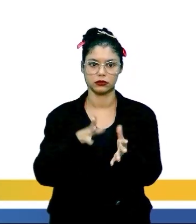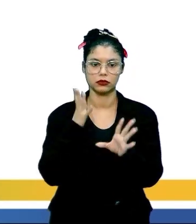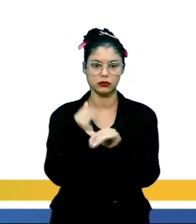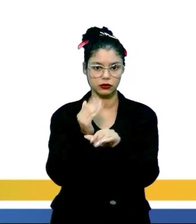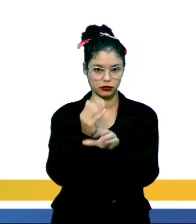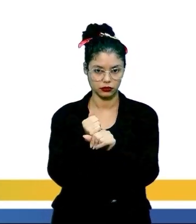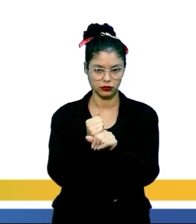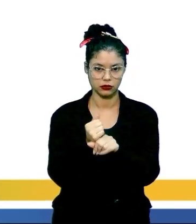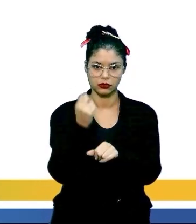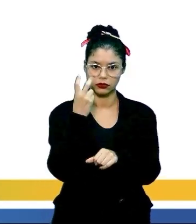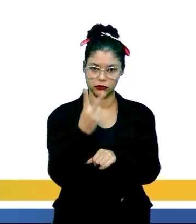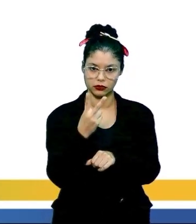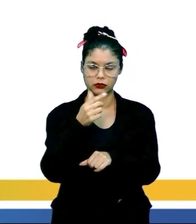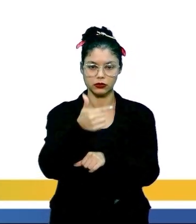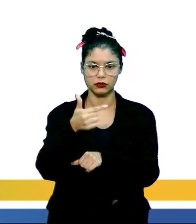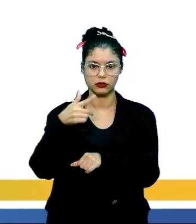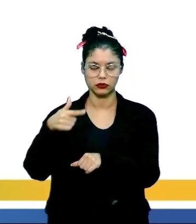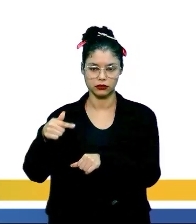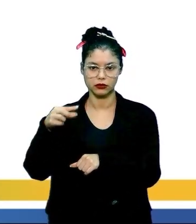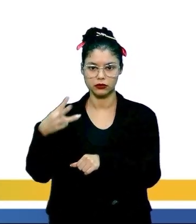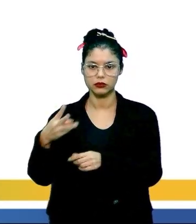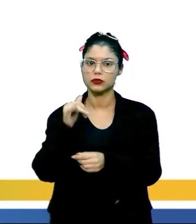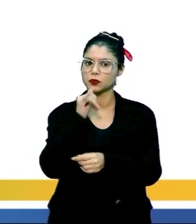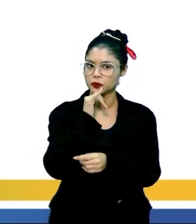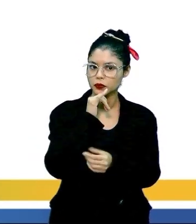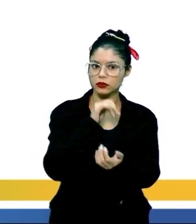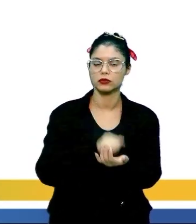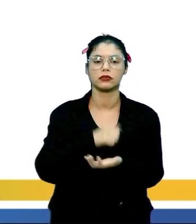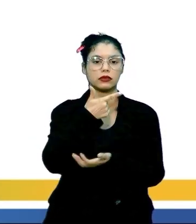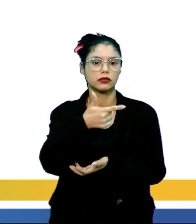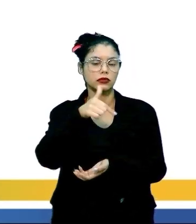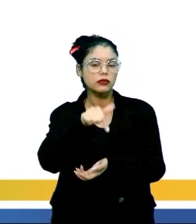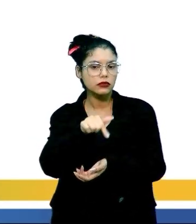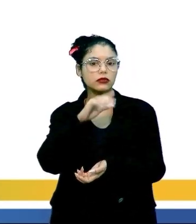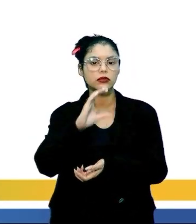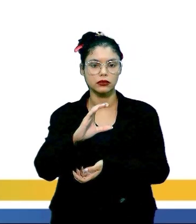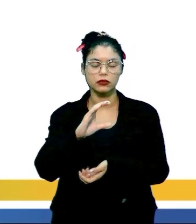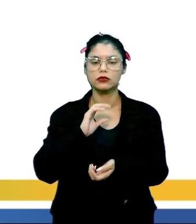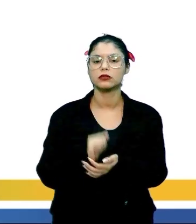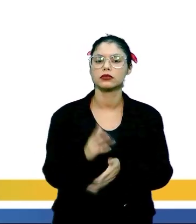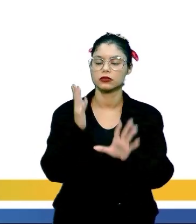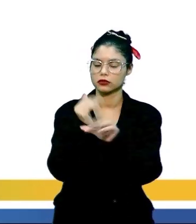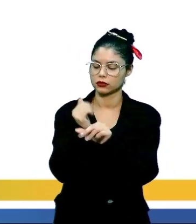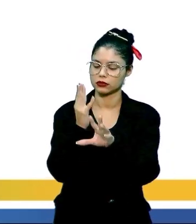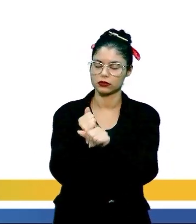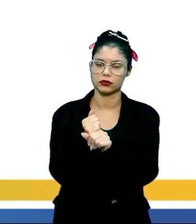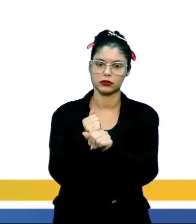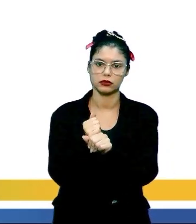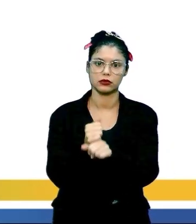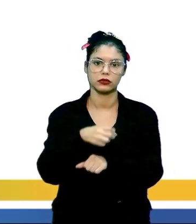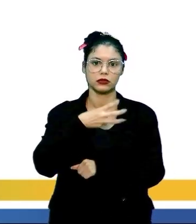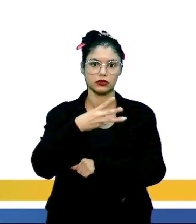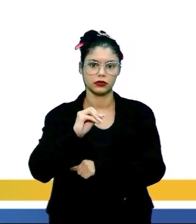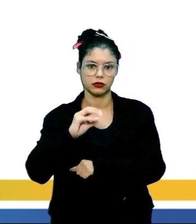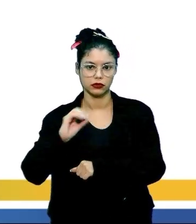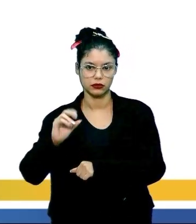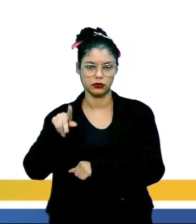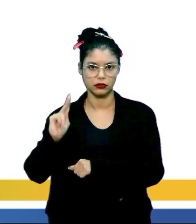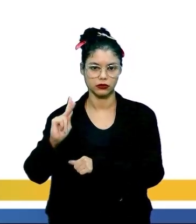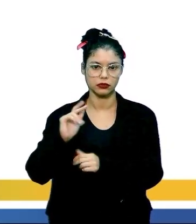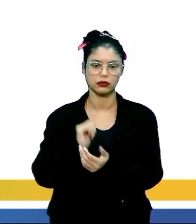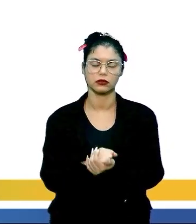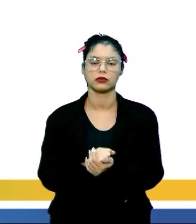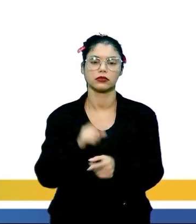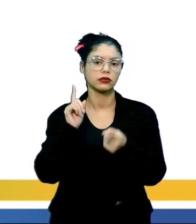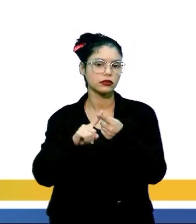somar com 273. Por exemplo, em uma temperatura de 27 graus Celsius, nós teremos 300